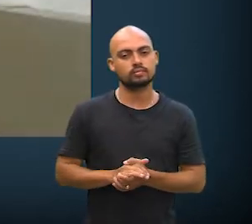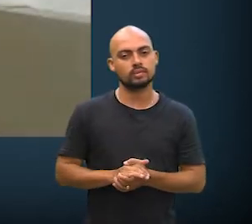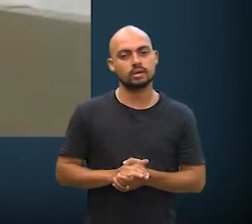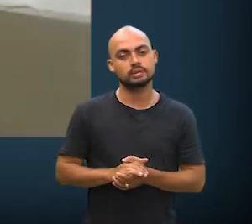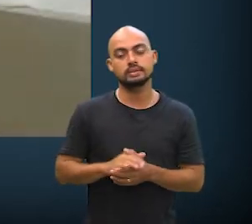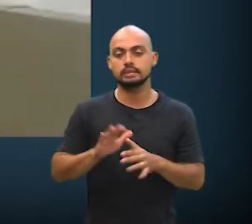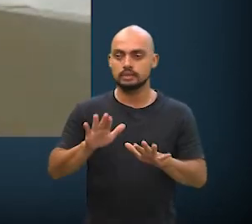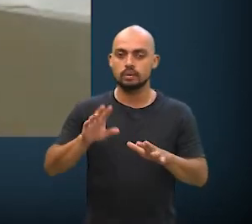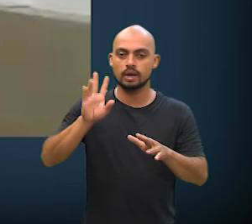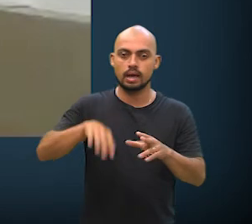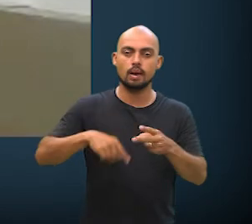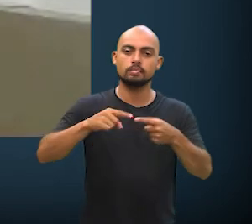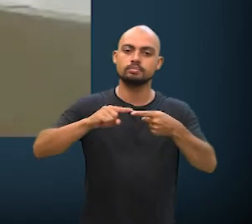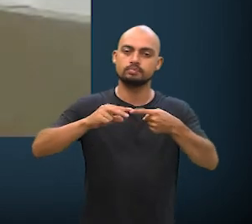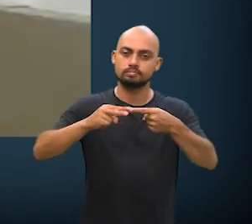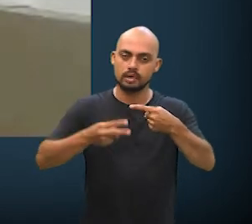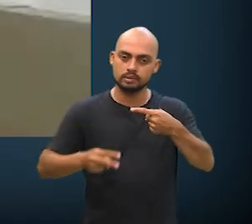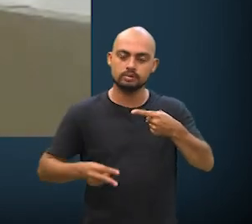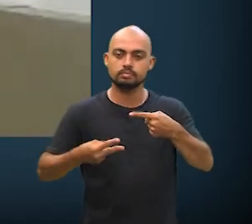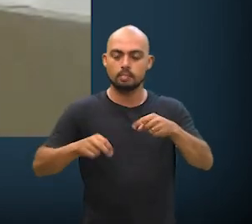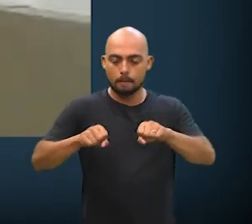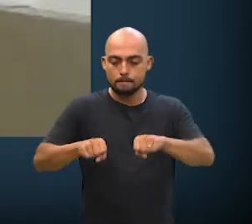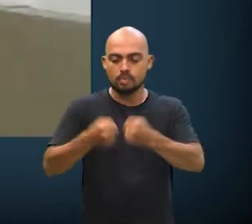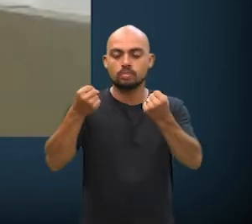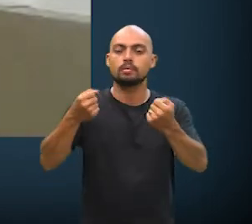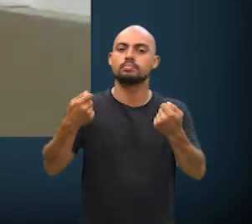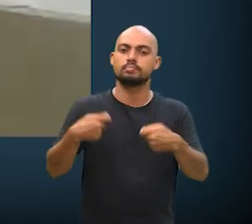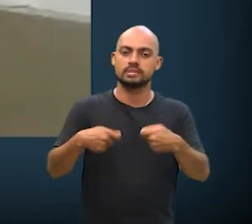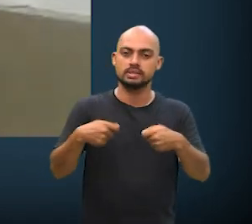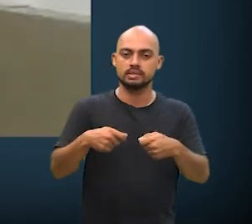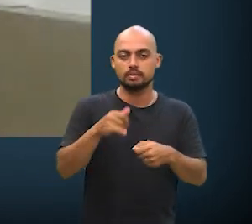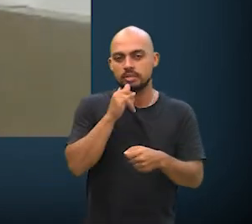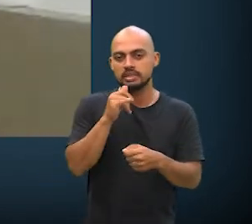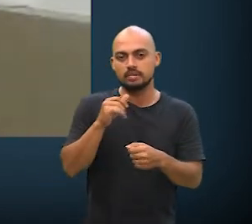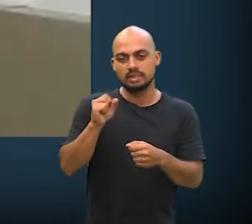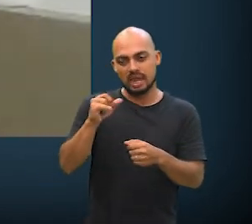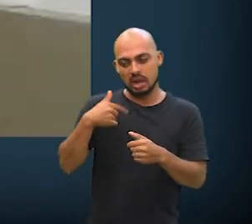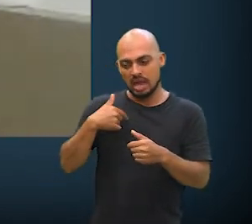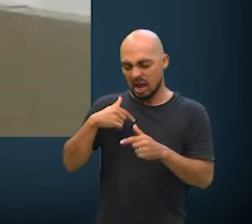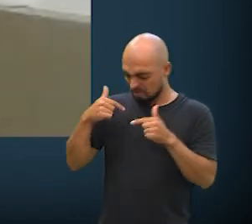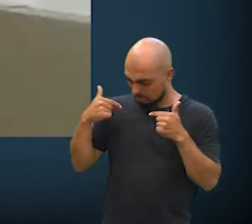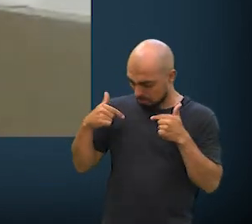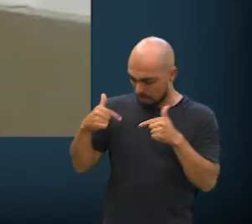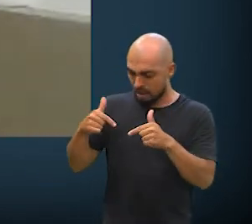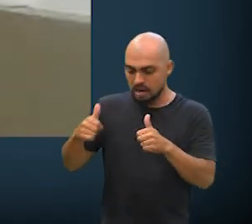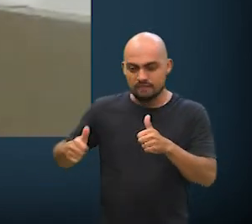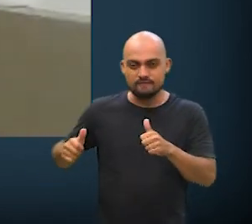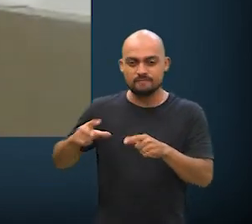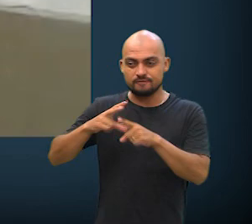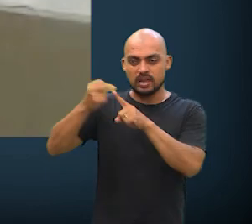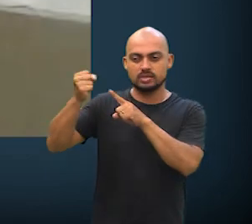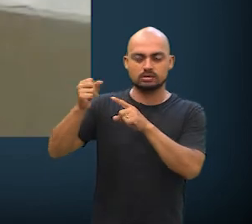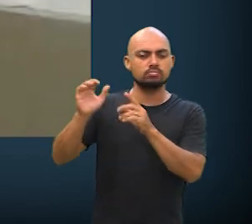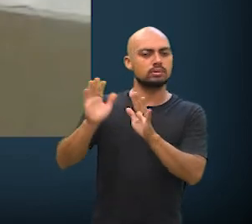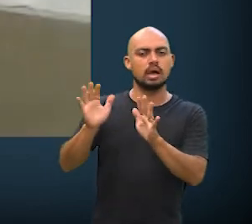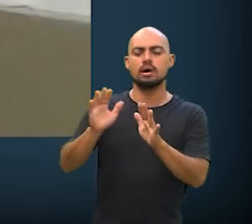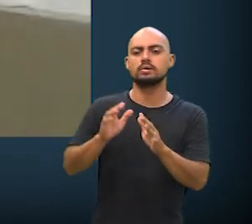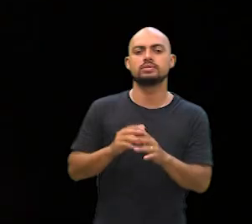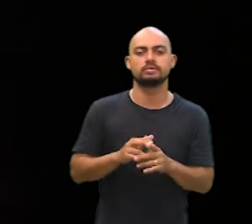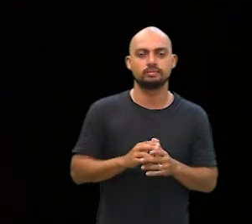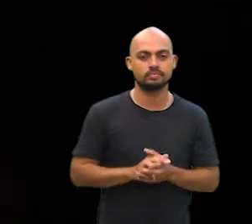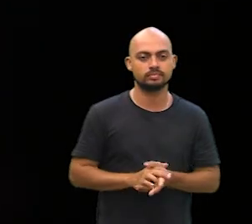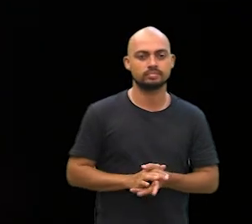é um paradigma que a gente precisa romper, esse que ganha jogo quem trabalha muito, ganha jogo quem entrega muito, não quem trabalha